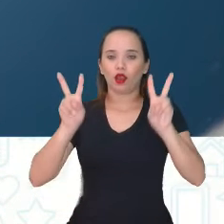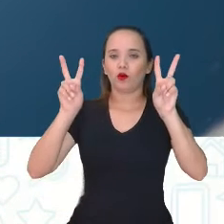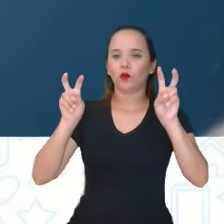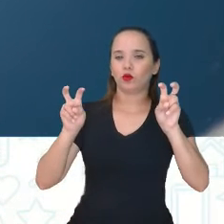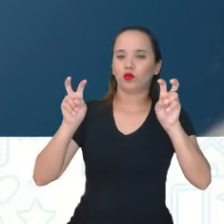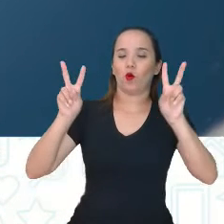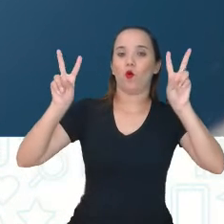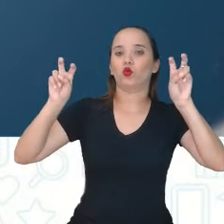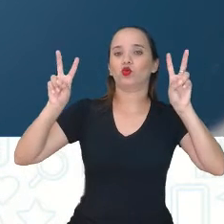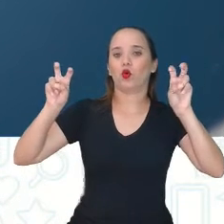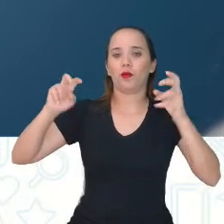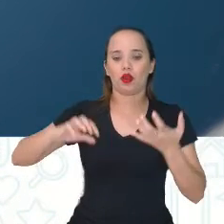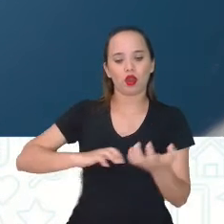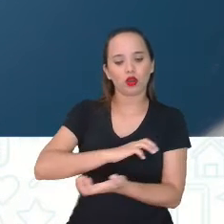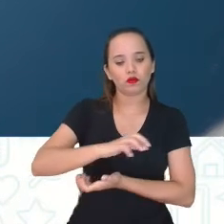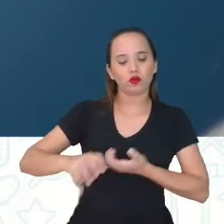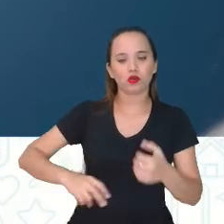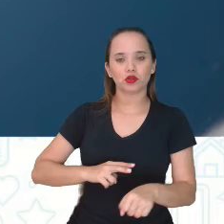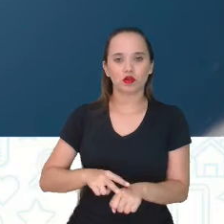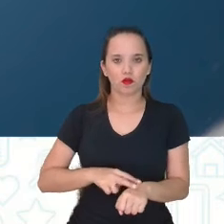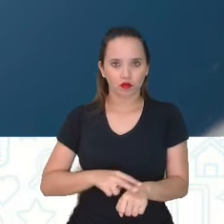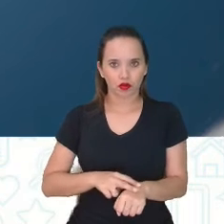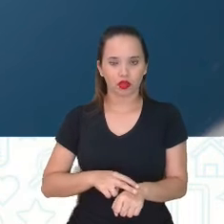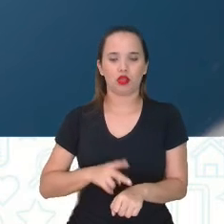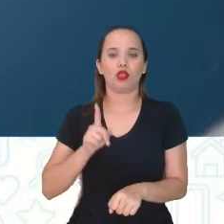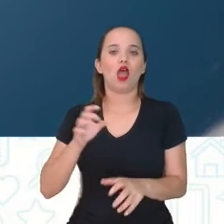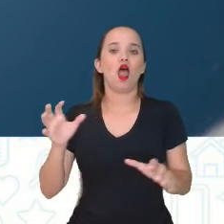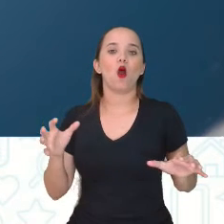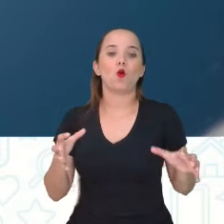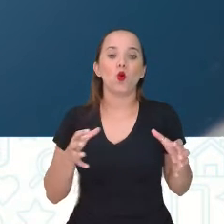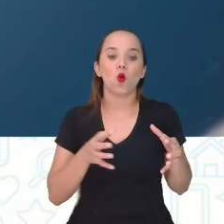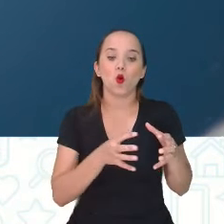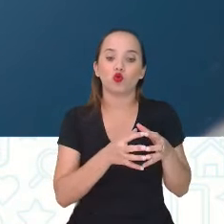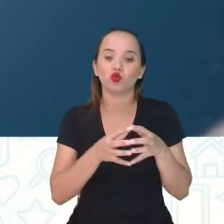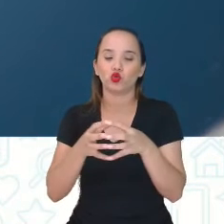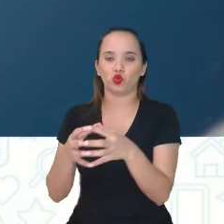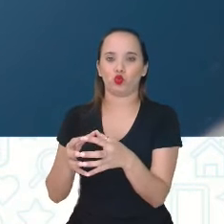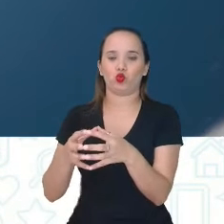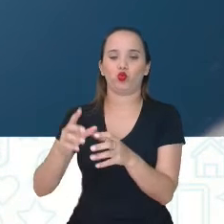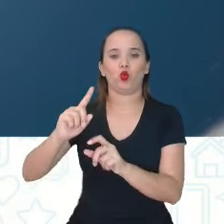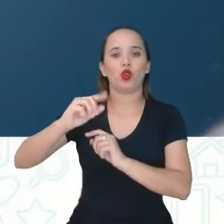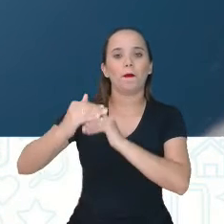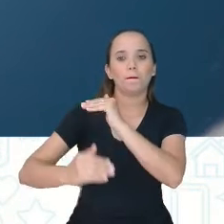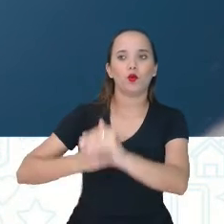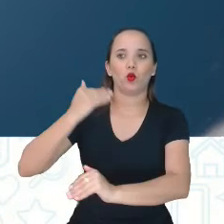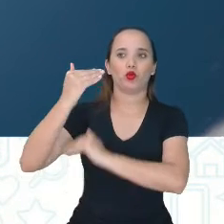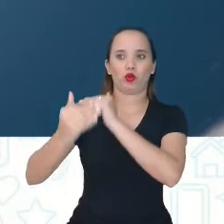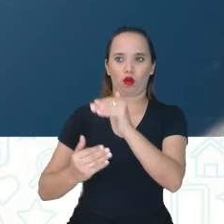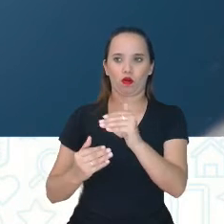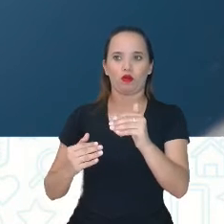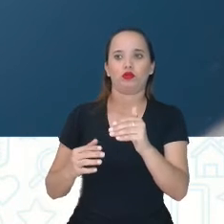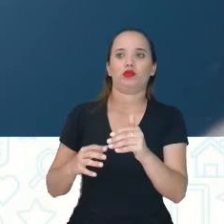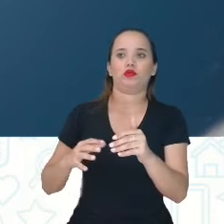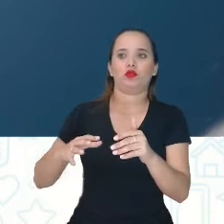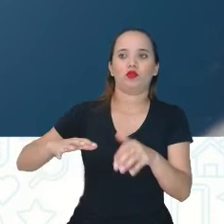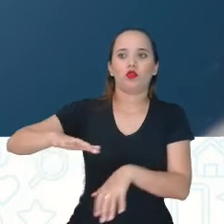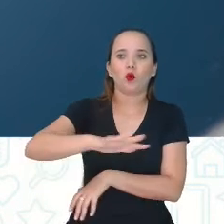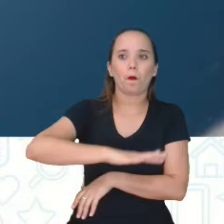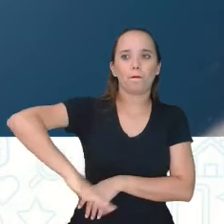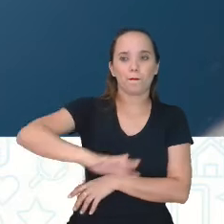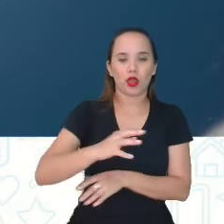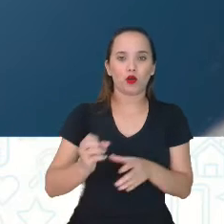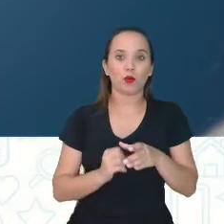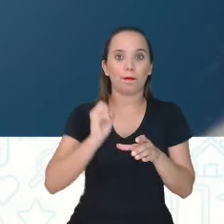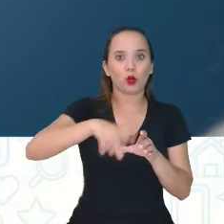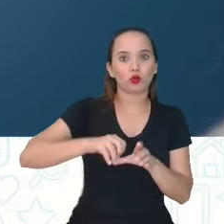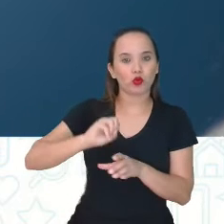Revolução Verde reúne um conjunto de transformações no meio produtivo mundial. O referido termo